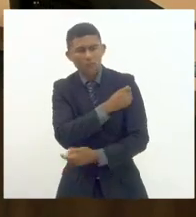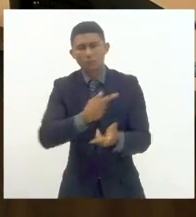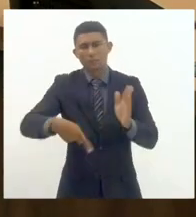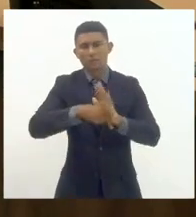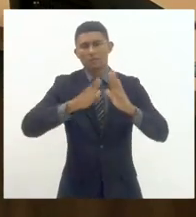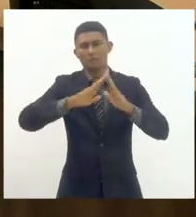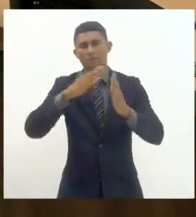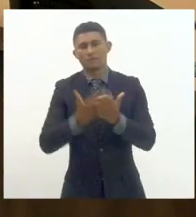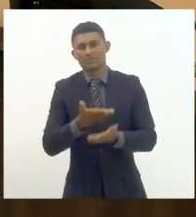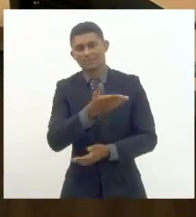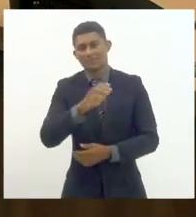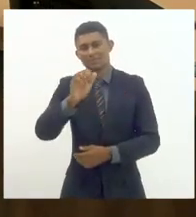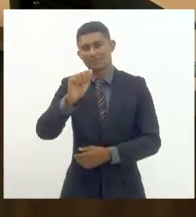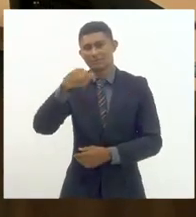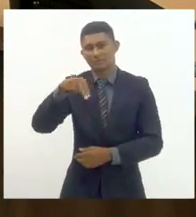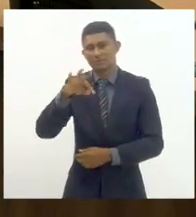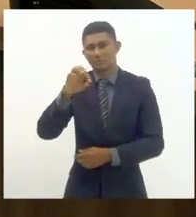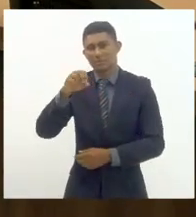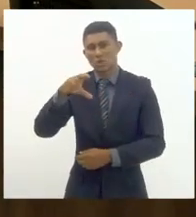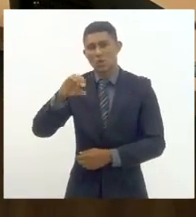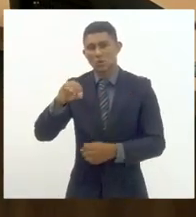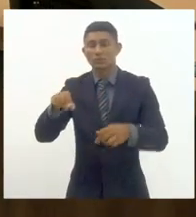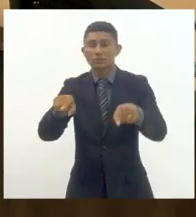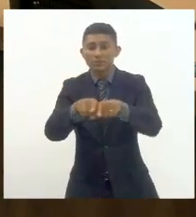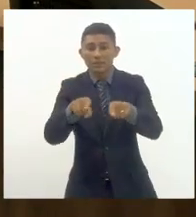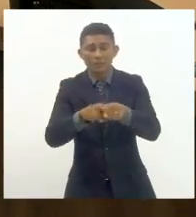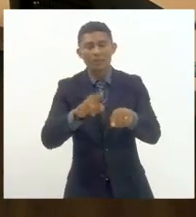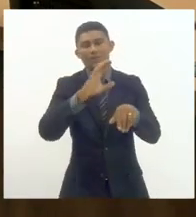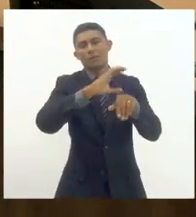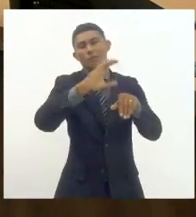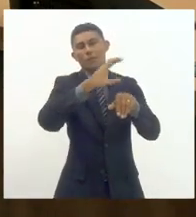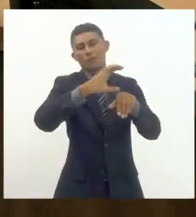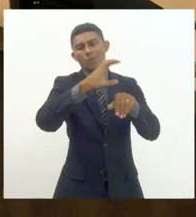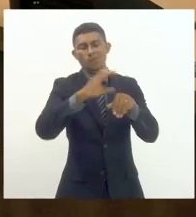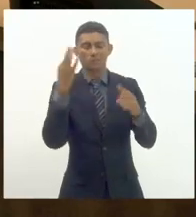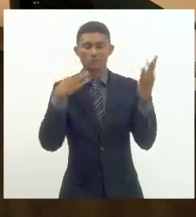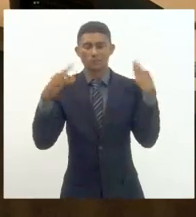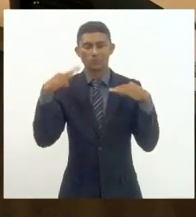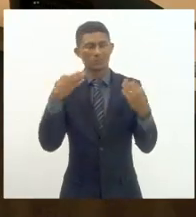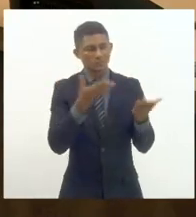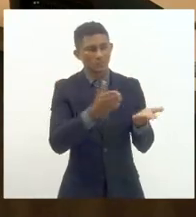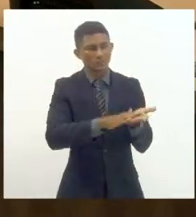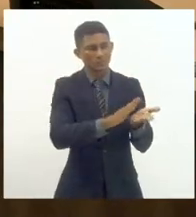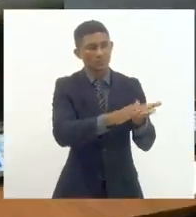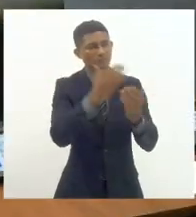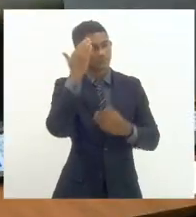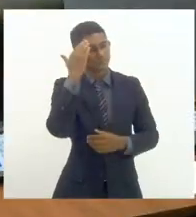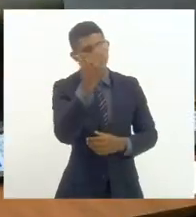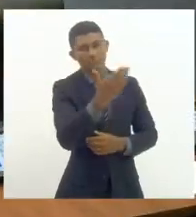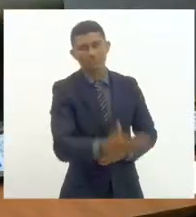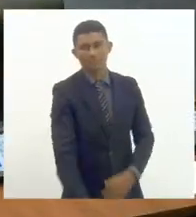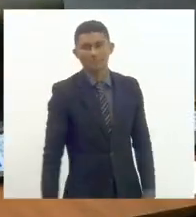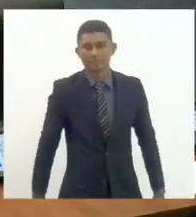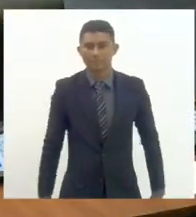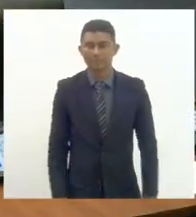escola Antônio Prado Júnior, em especial do curso de turismo. Muito obrigada, senhor presidente.